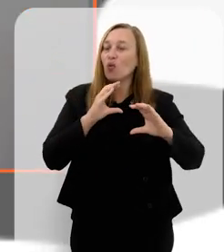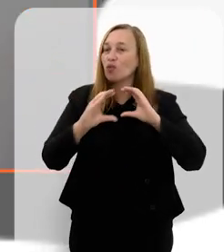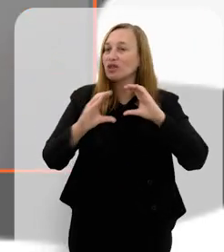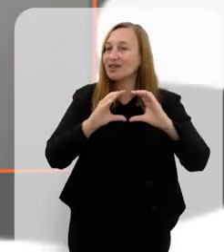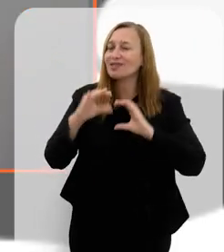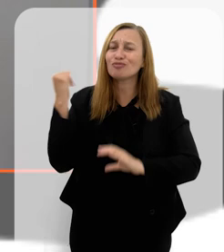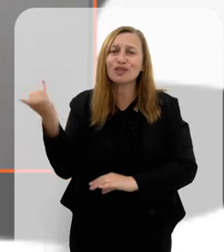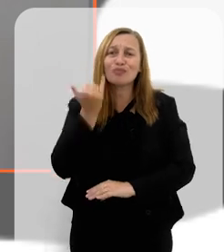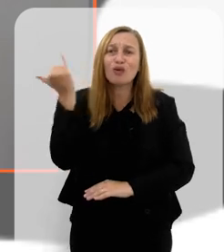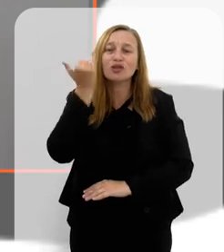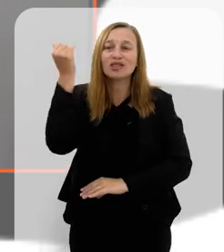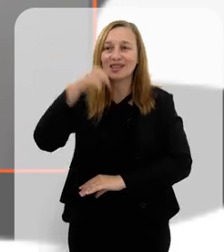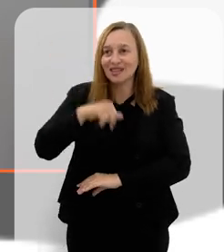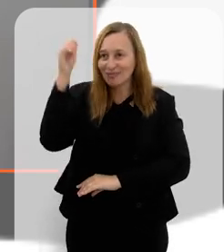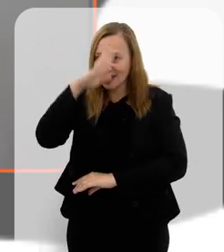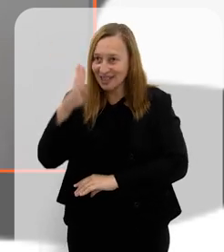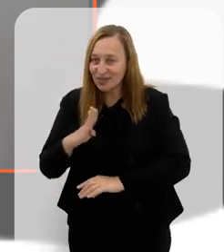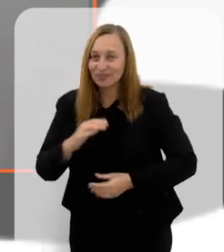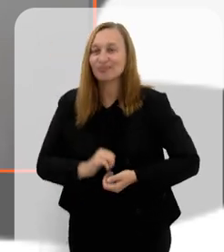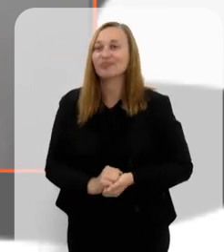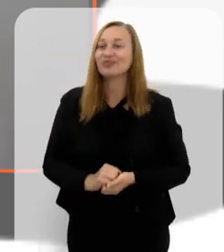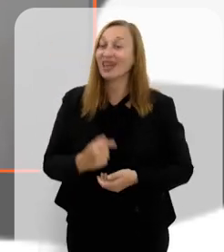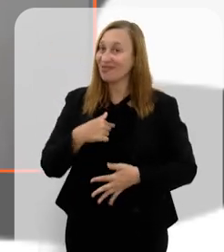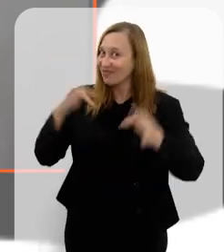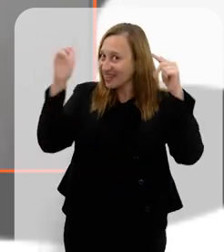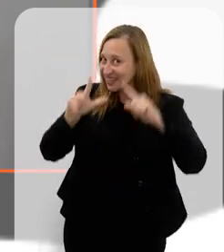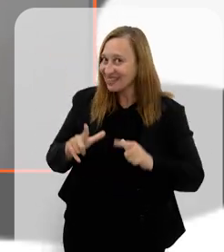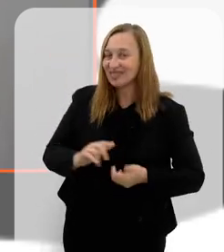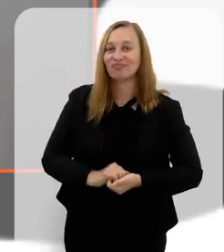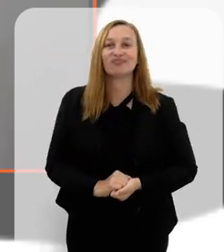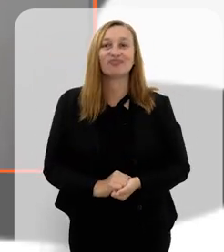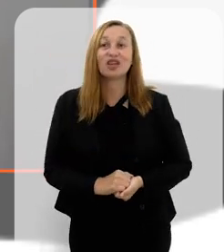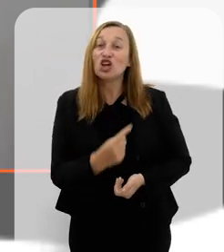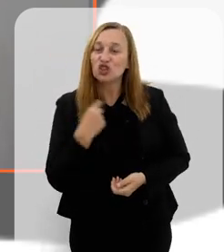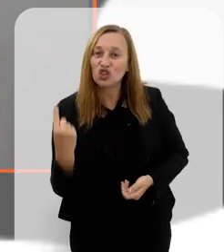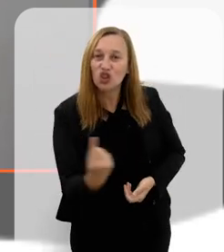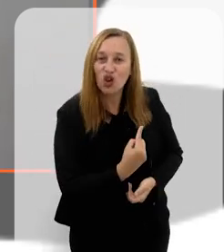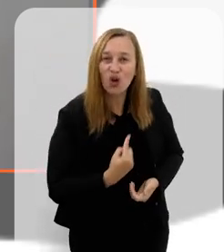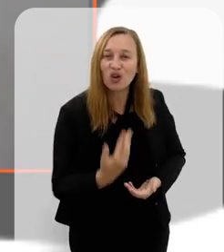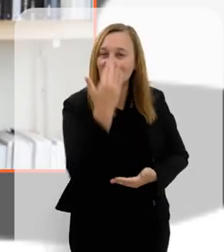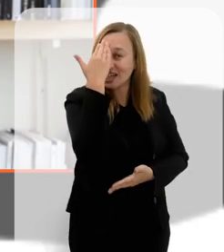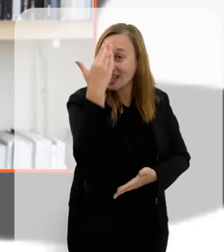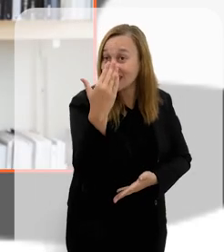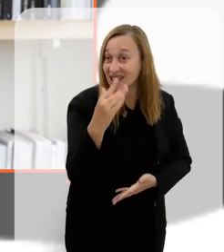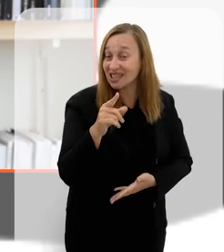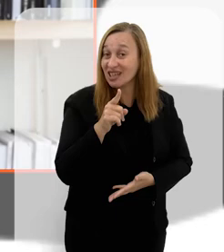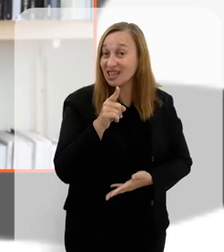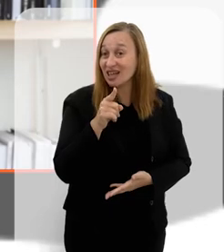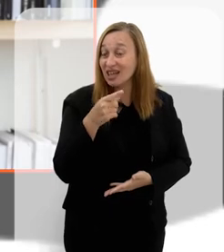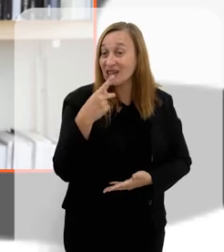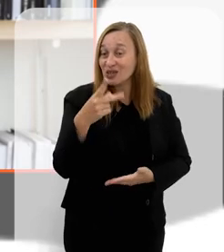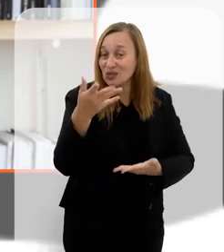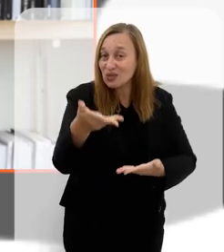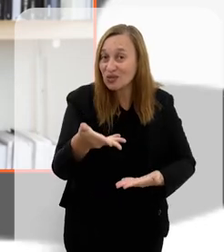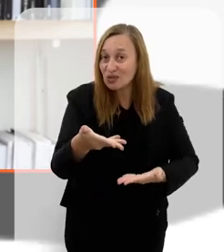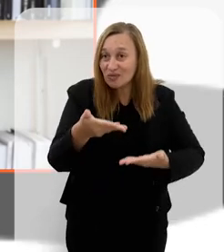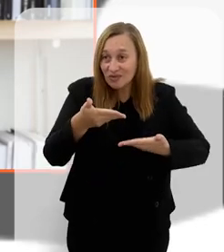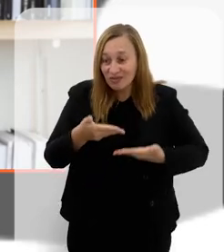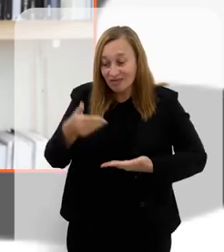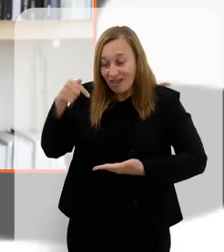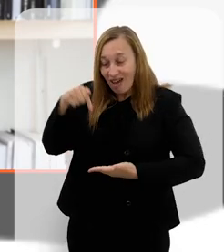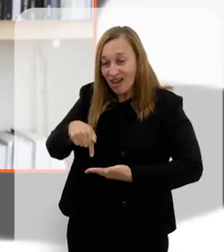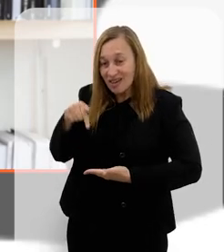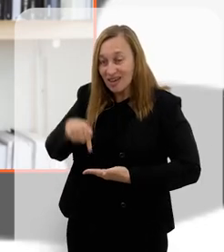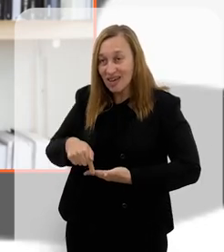um meio de comunicação tão importante aqui no Brasil. Estou muito feliz. Nós que agradecemos a sua